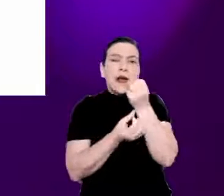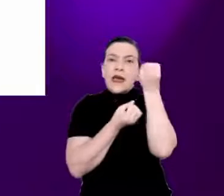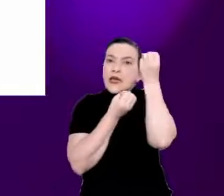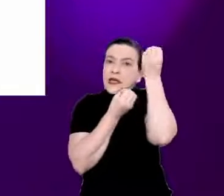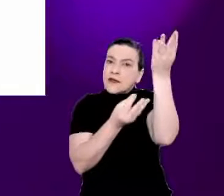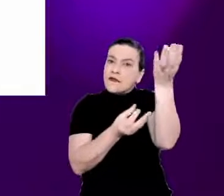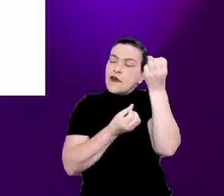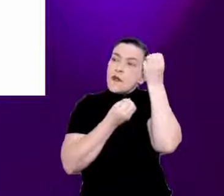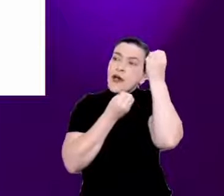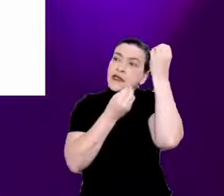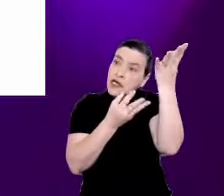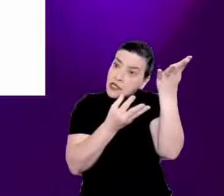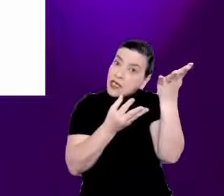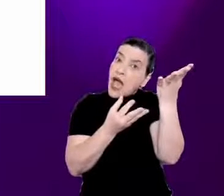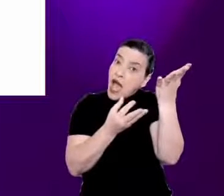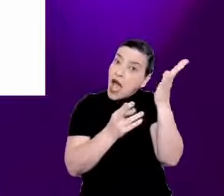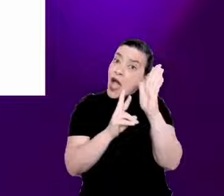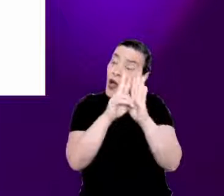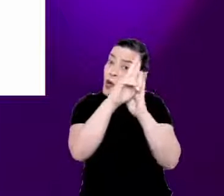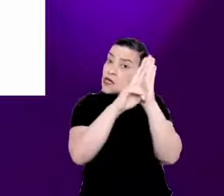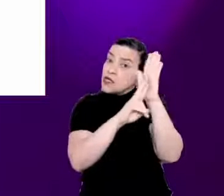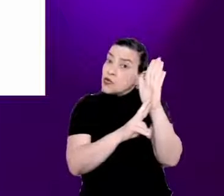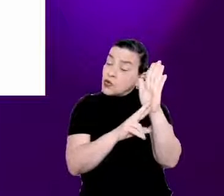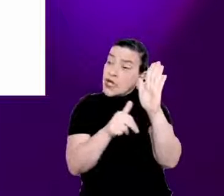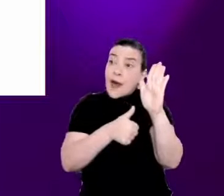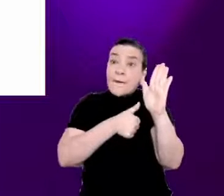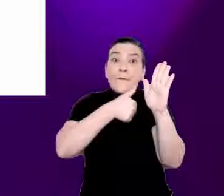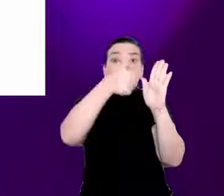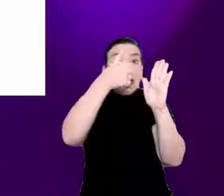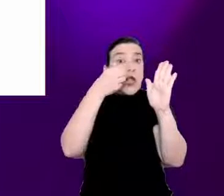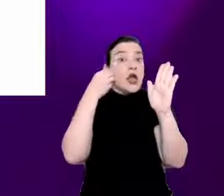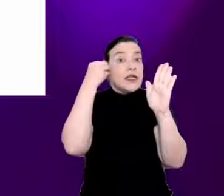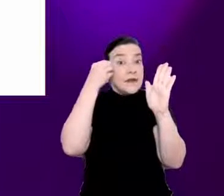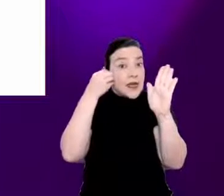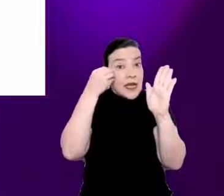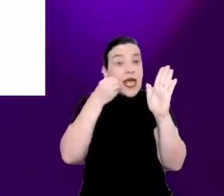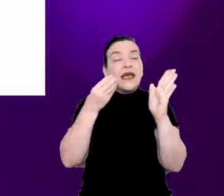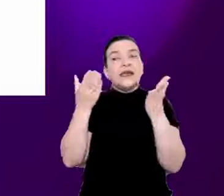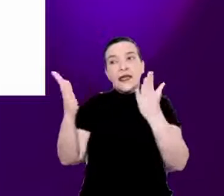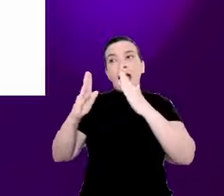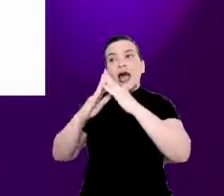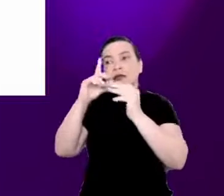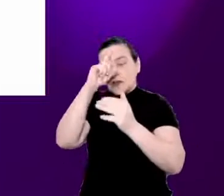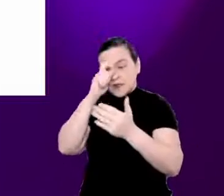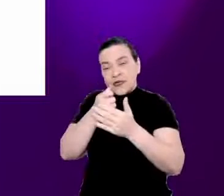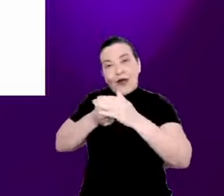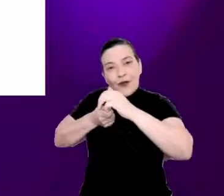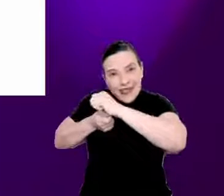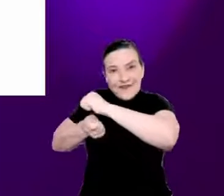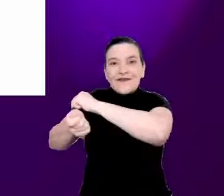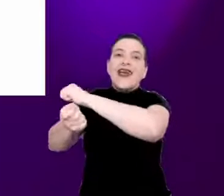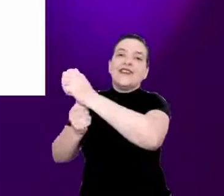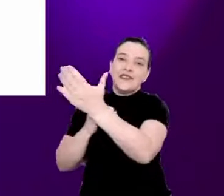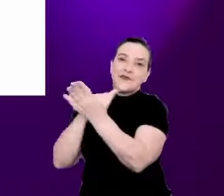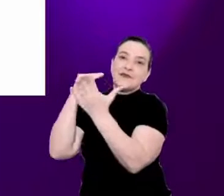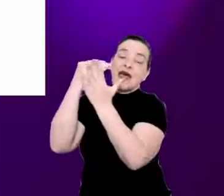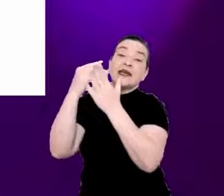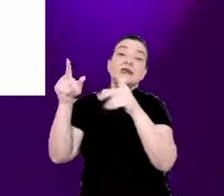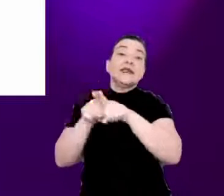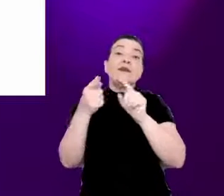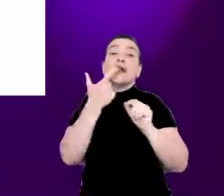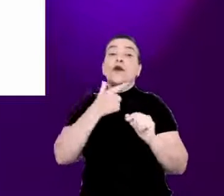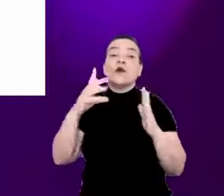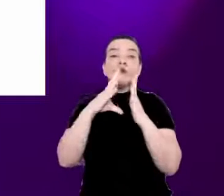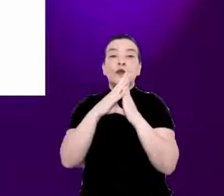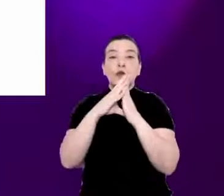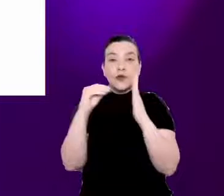cujo resultado tem uma experiência alta validada pelos seus pacientes. Um outro modelo é a pesquisa